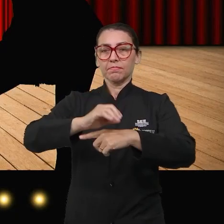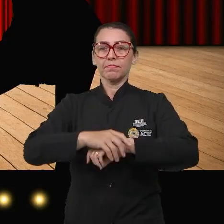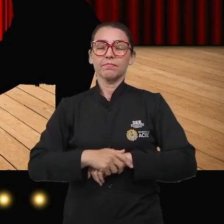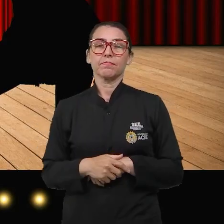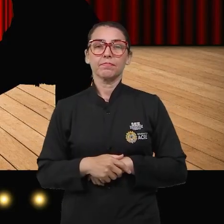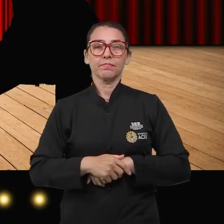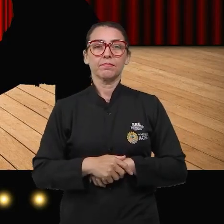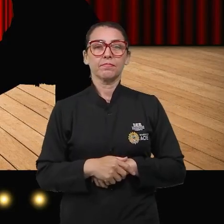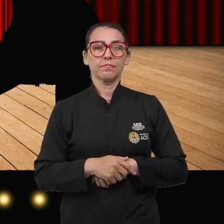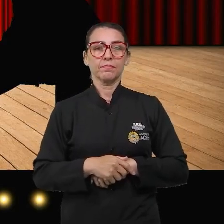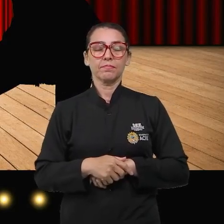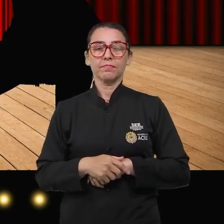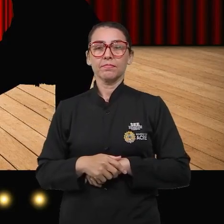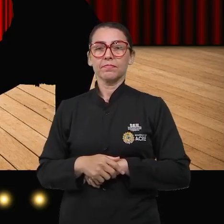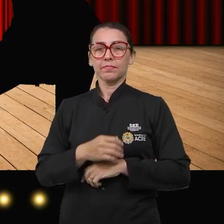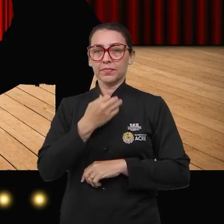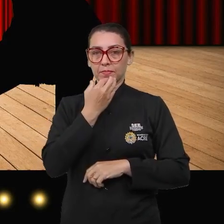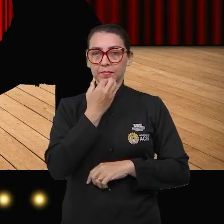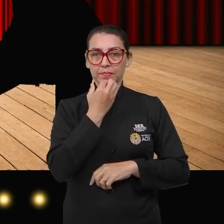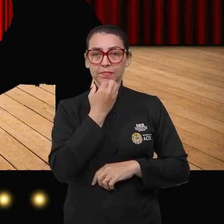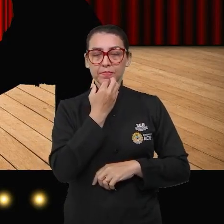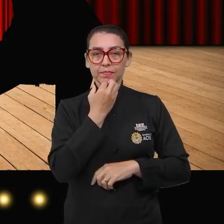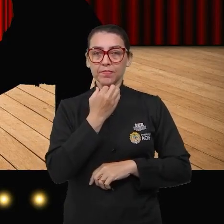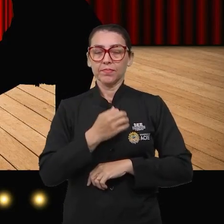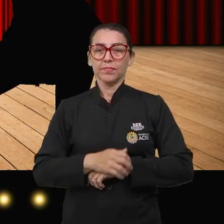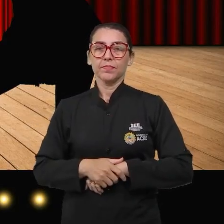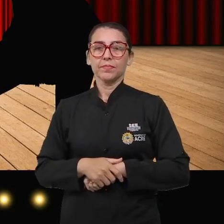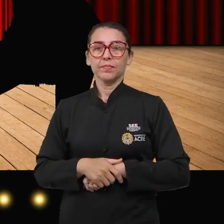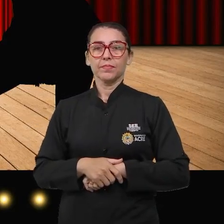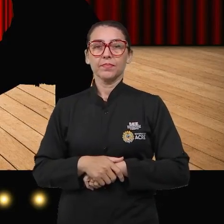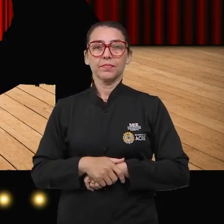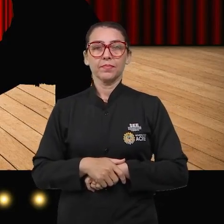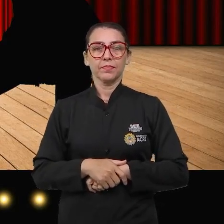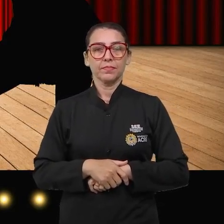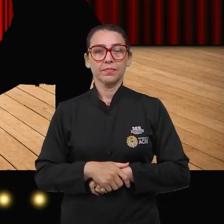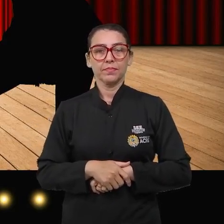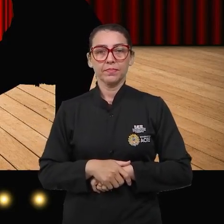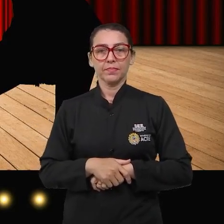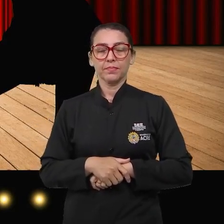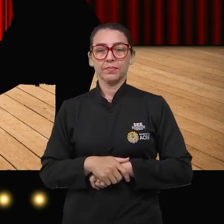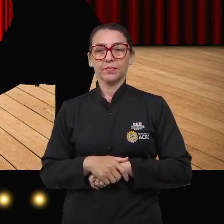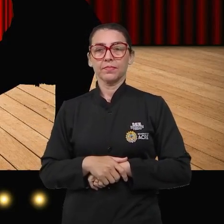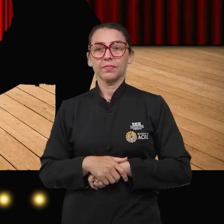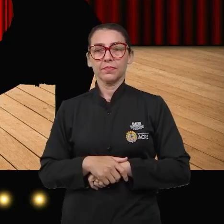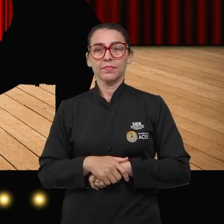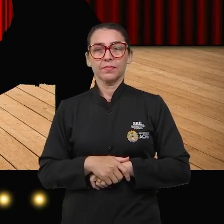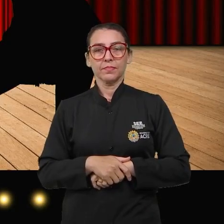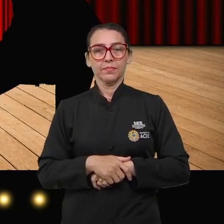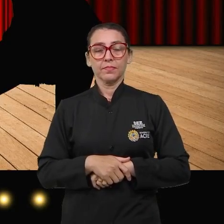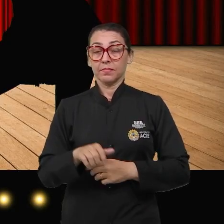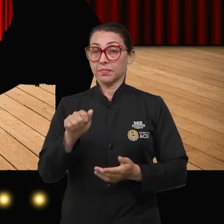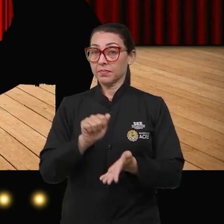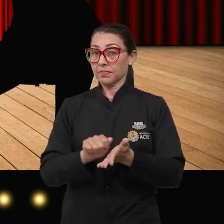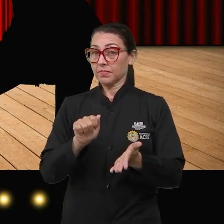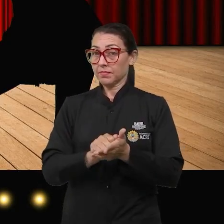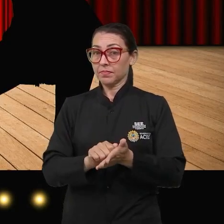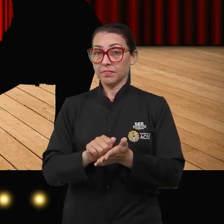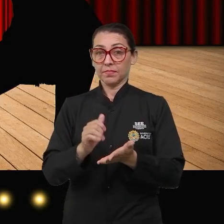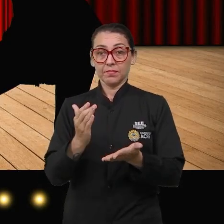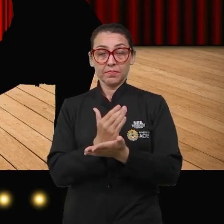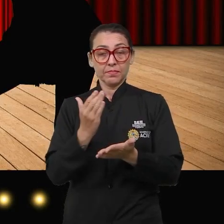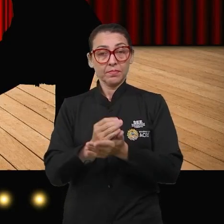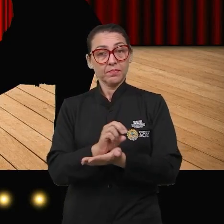C. Vamos enviar aqui para a gente ver se realmente está correta. Então, é essa daí. Tá bom? Anota aí no seu caderninho ou no